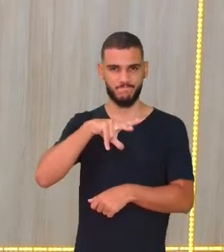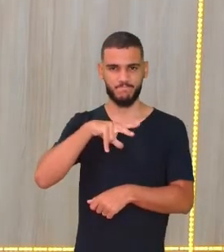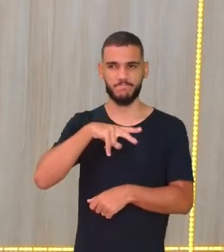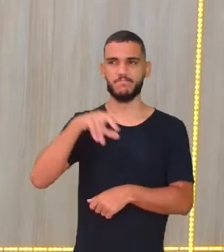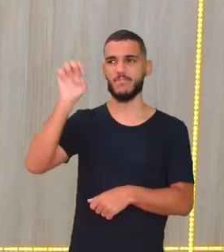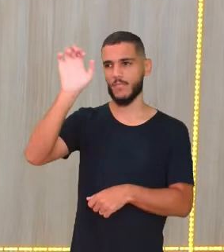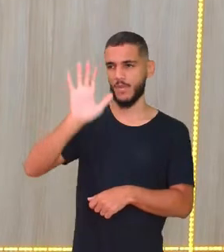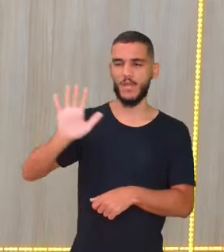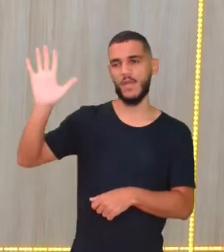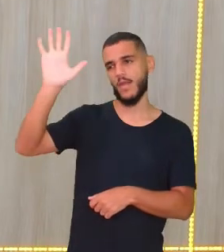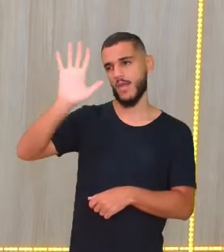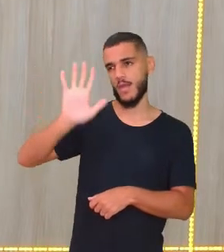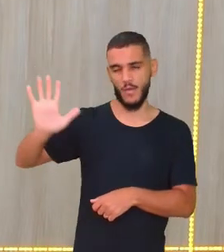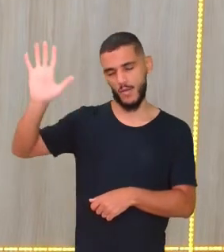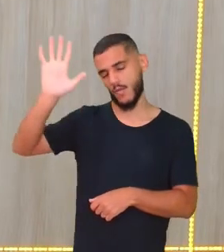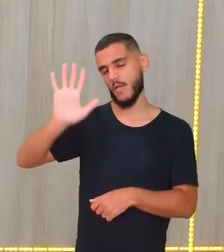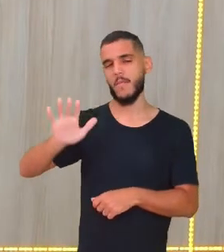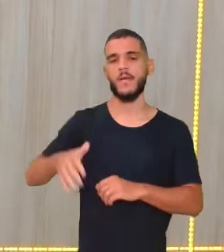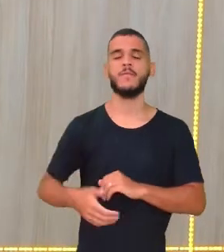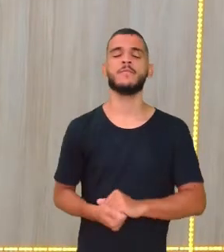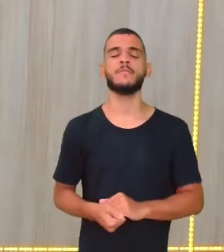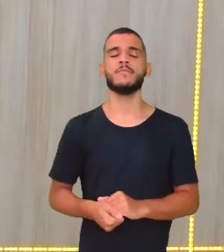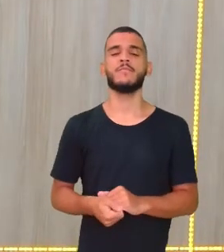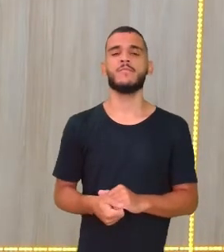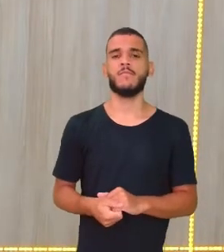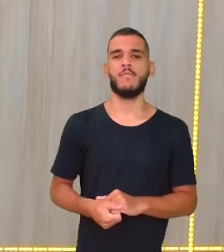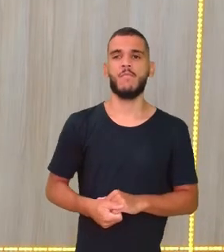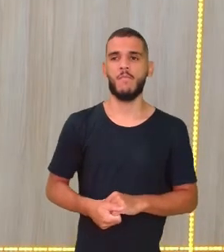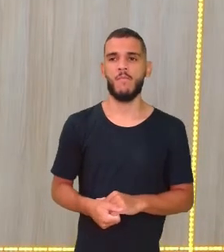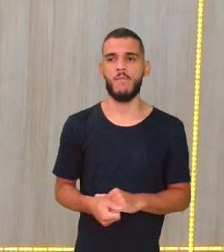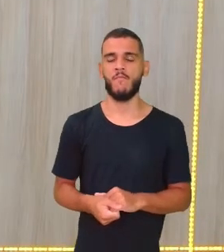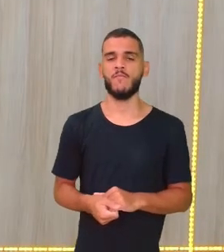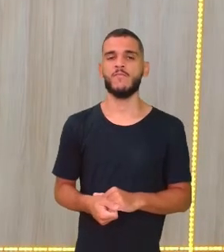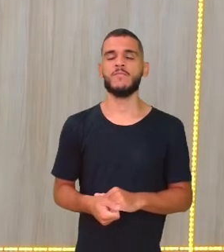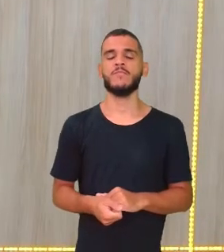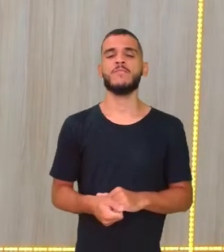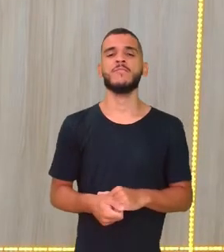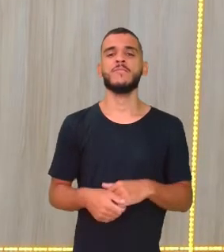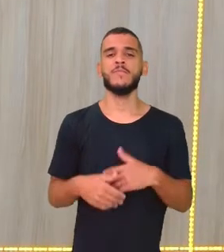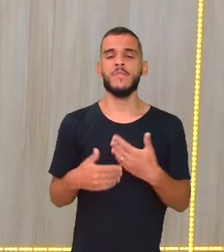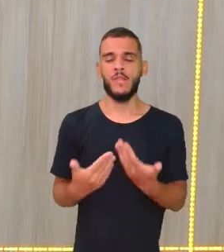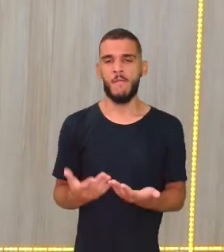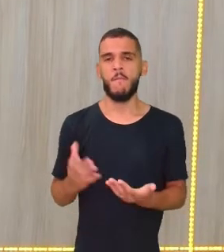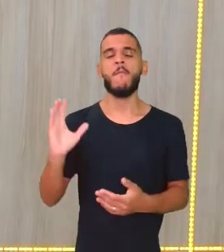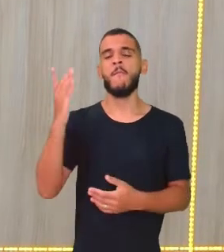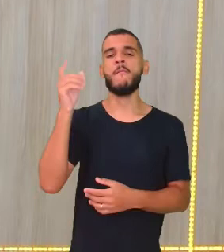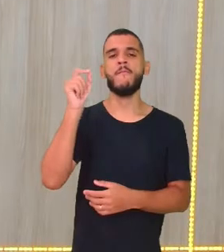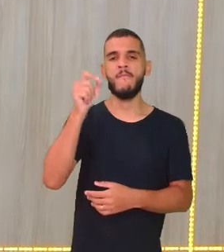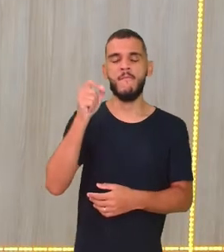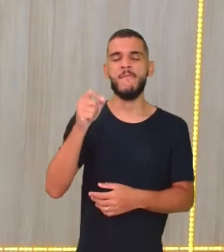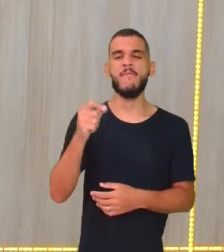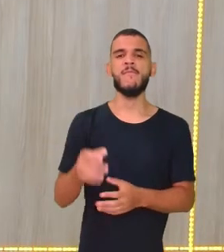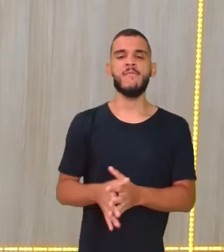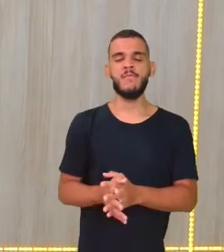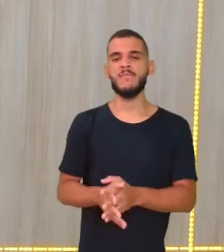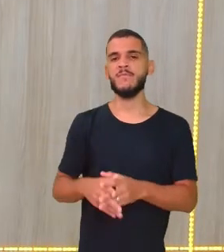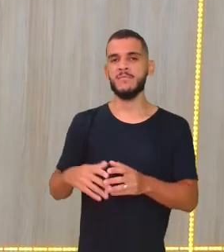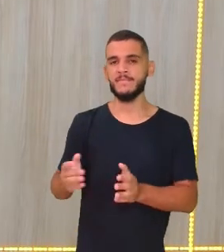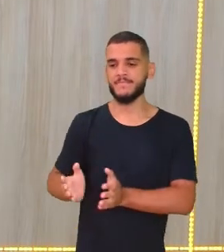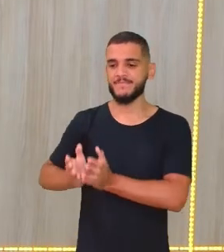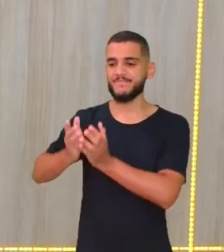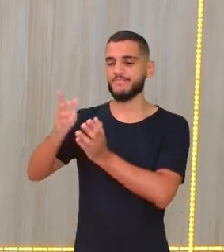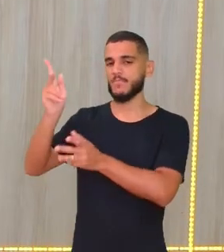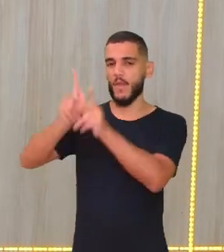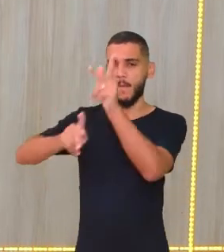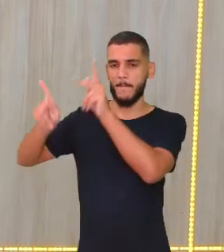Que está lá localizado na Europa, não é? E aí eles saem pelo mar.